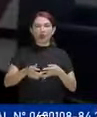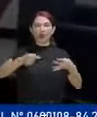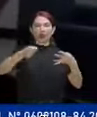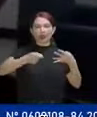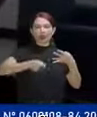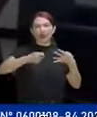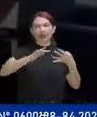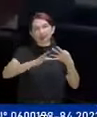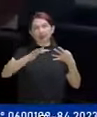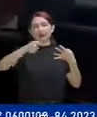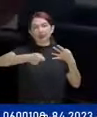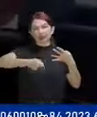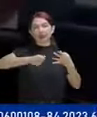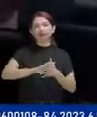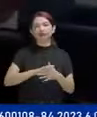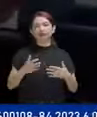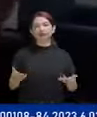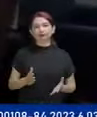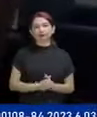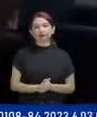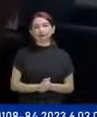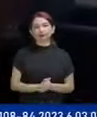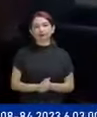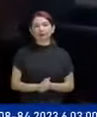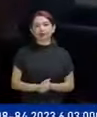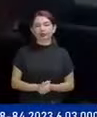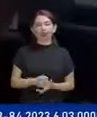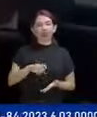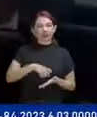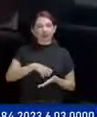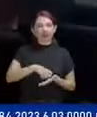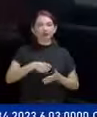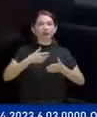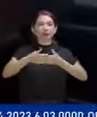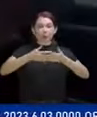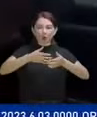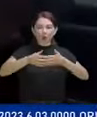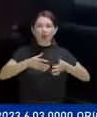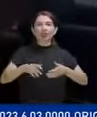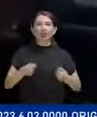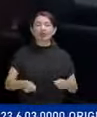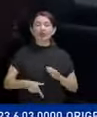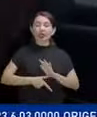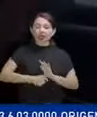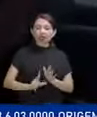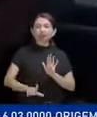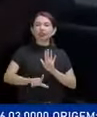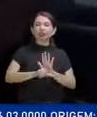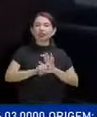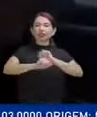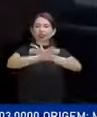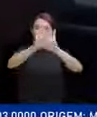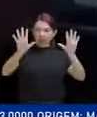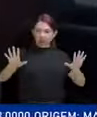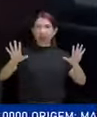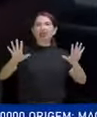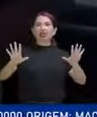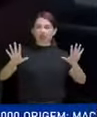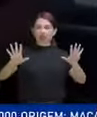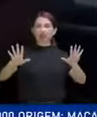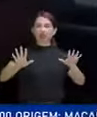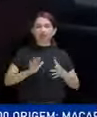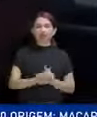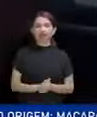sanção, ela exige essas características, que haja uma lei prévia, uma lei clara, uma